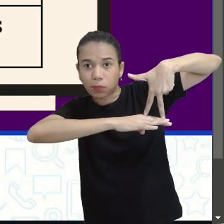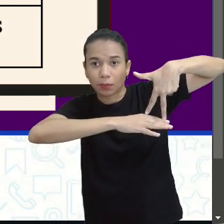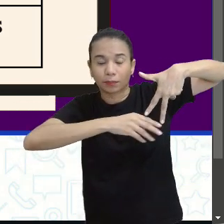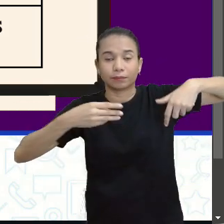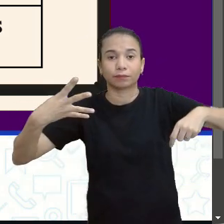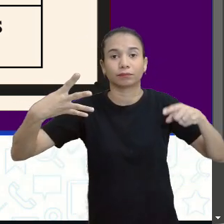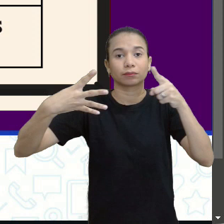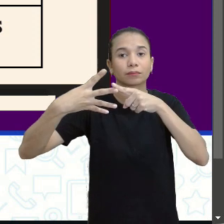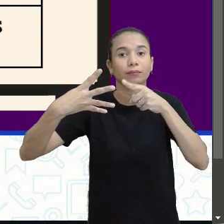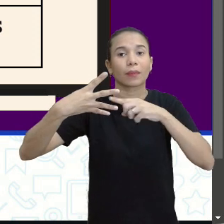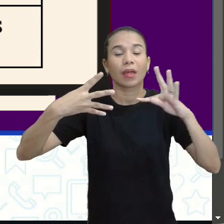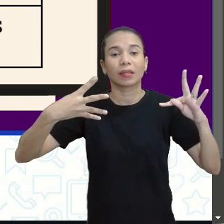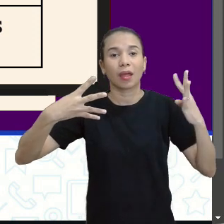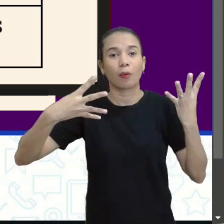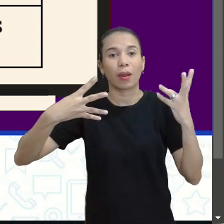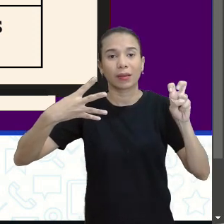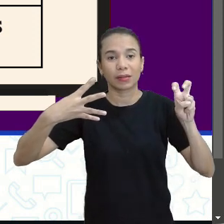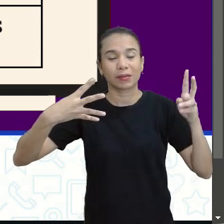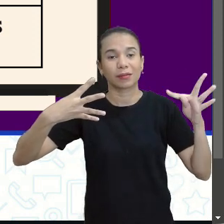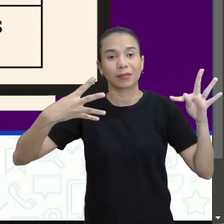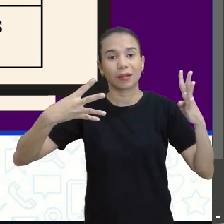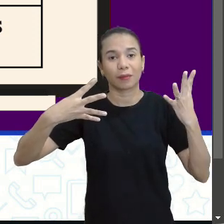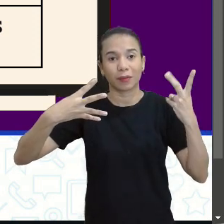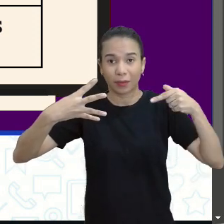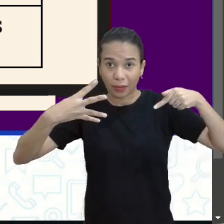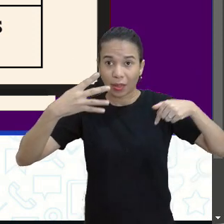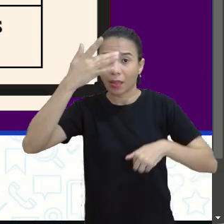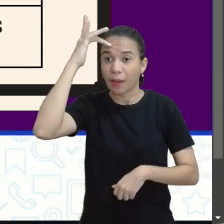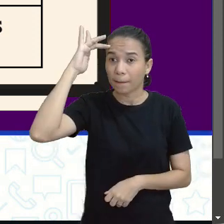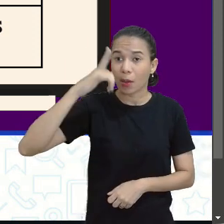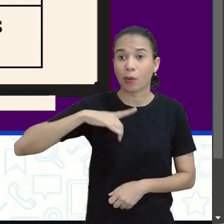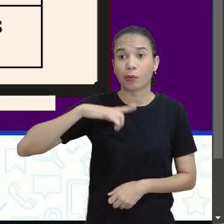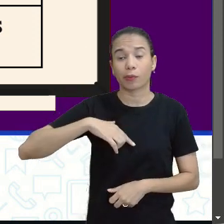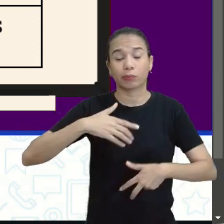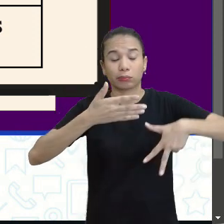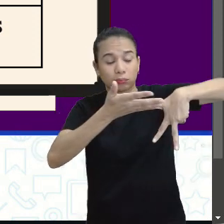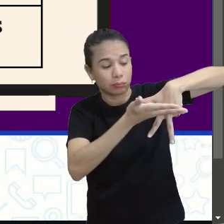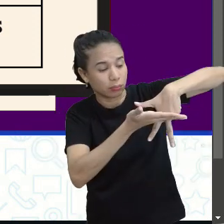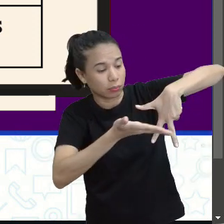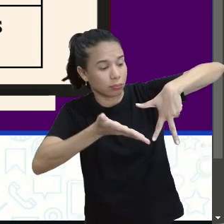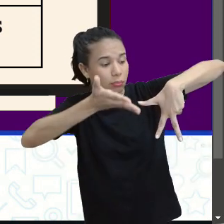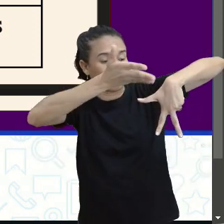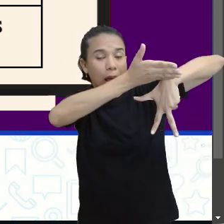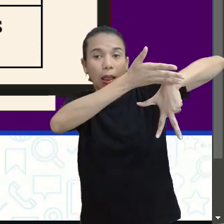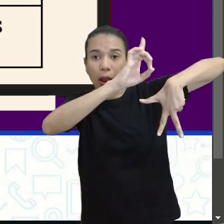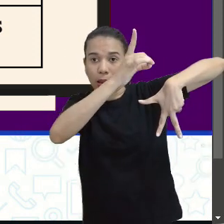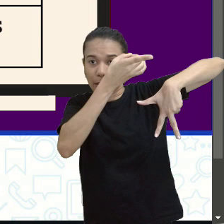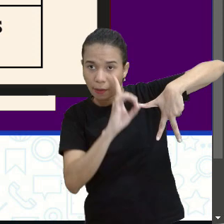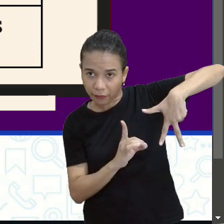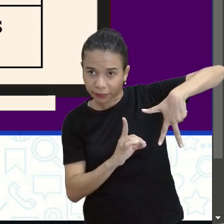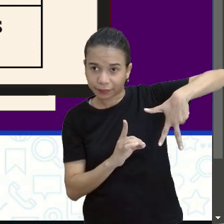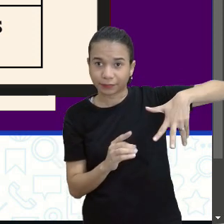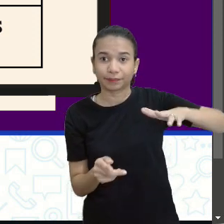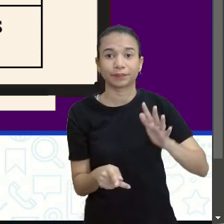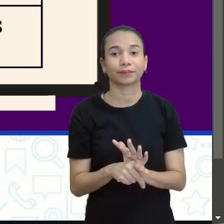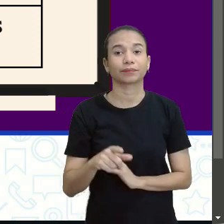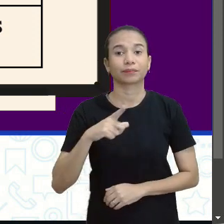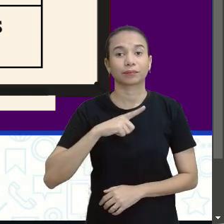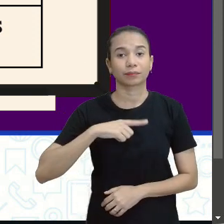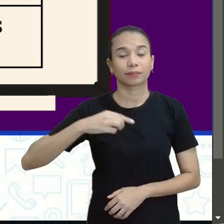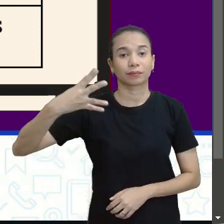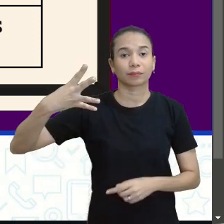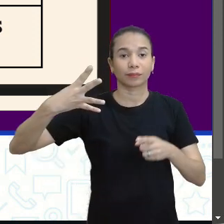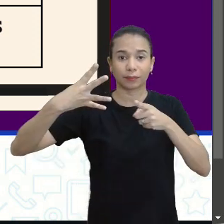Da T45 a T47, pessoas com deficiência nos membros superiores.